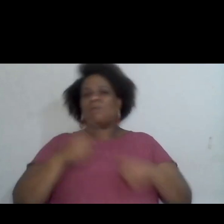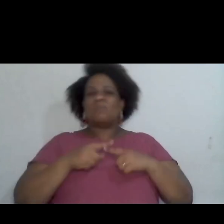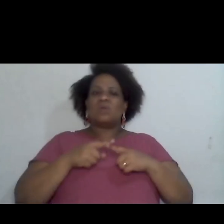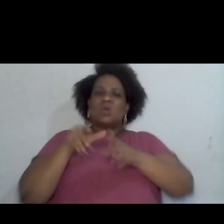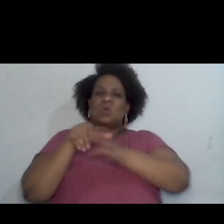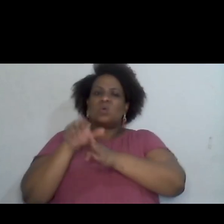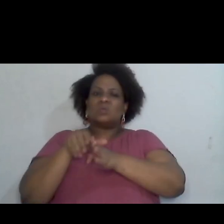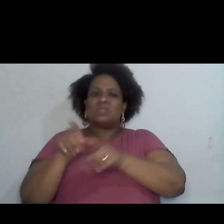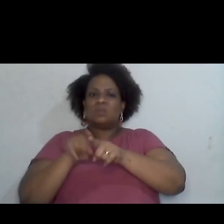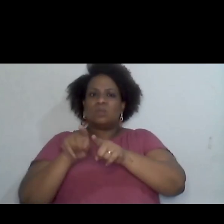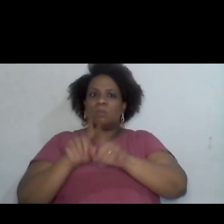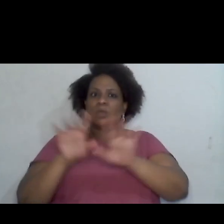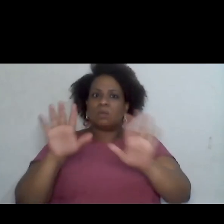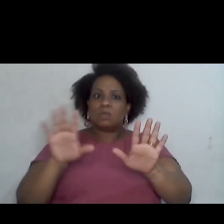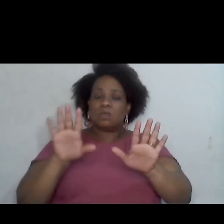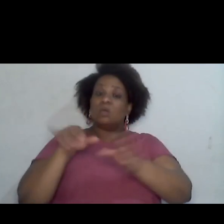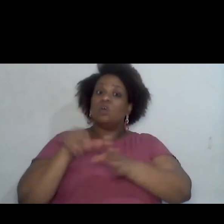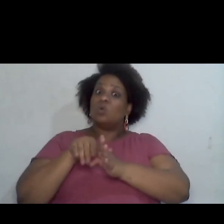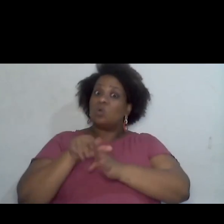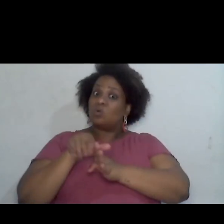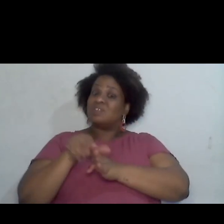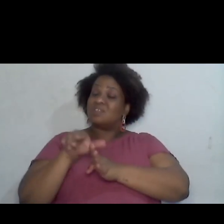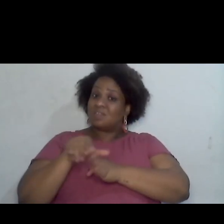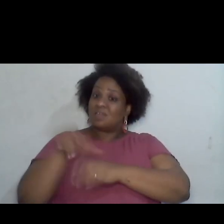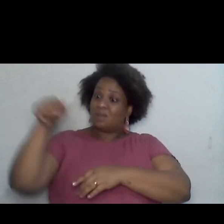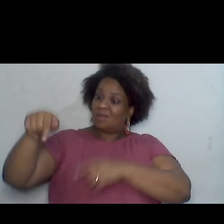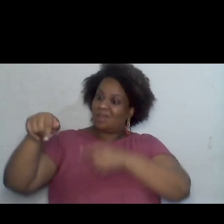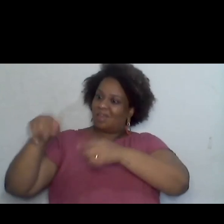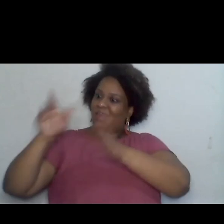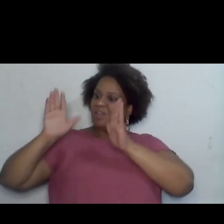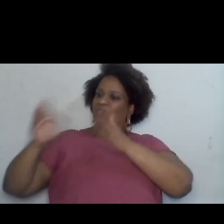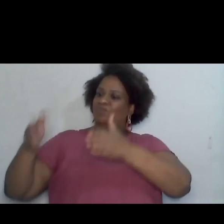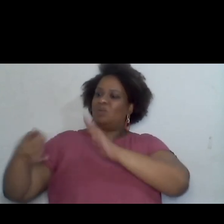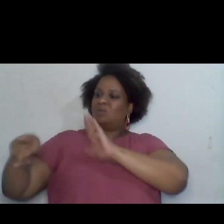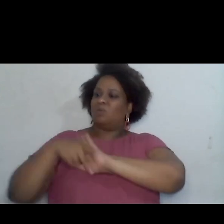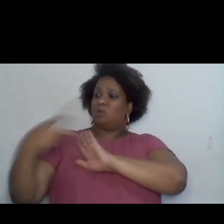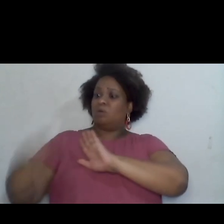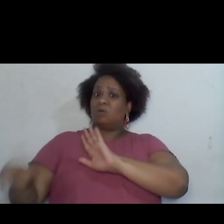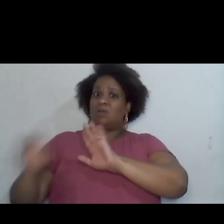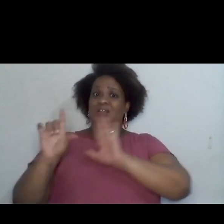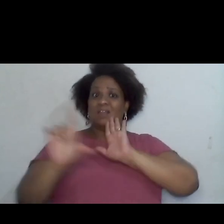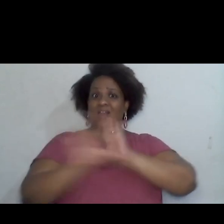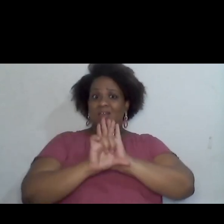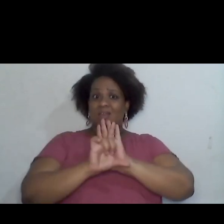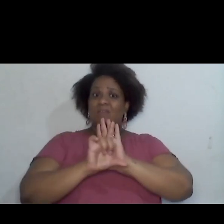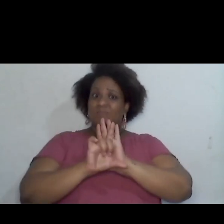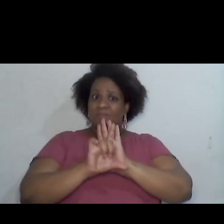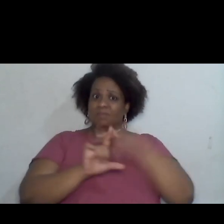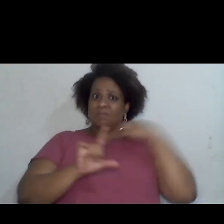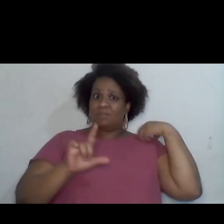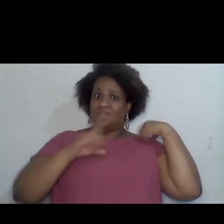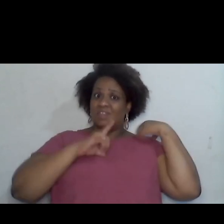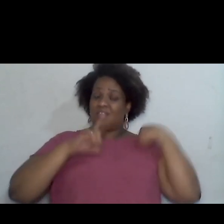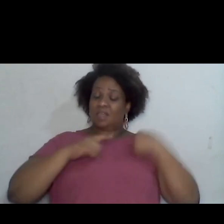não sei... Gente, o conselho é o nosso fórum estabelecido por lei que referenda as